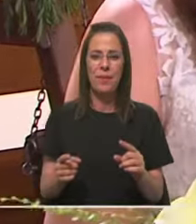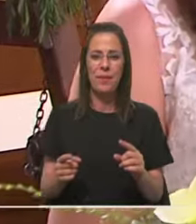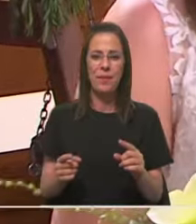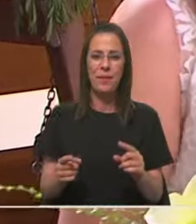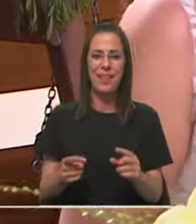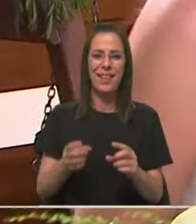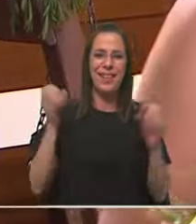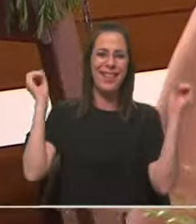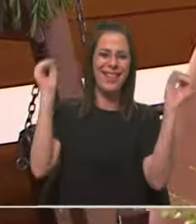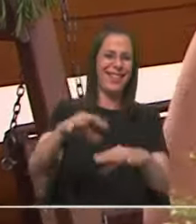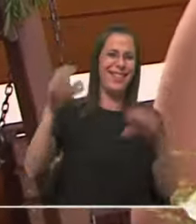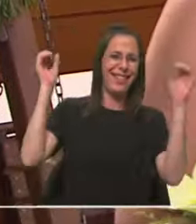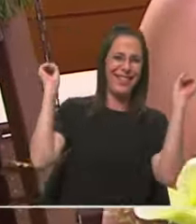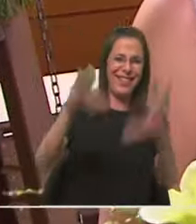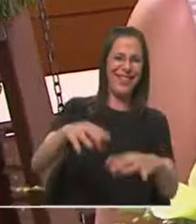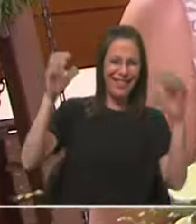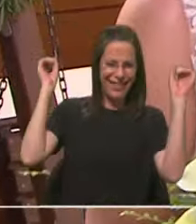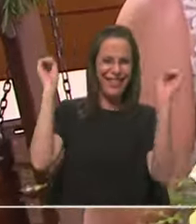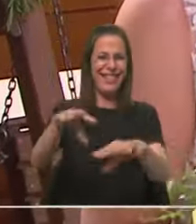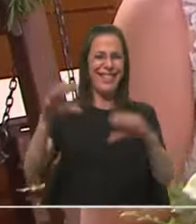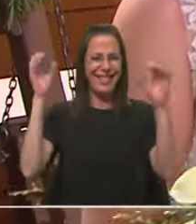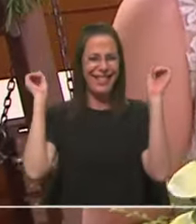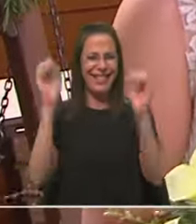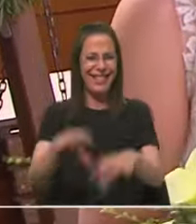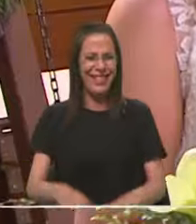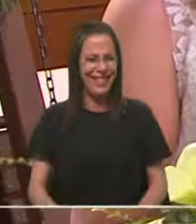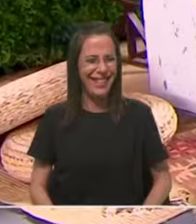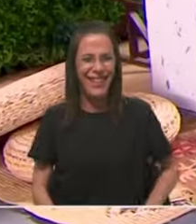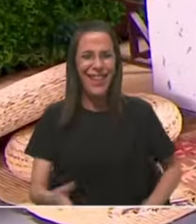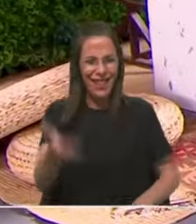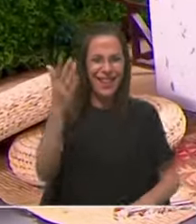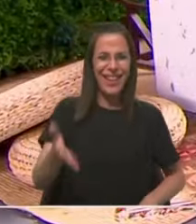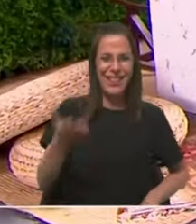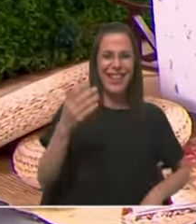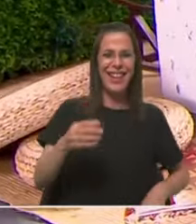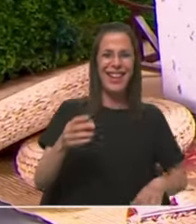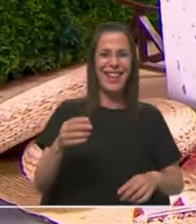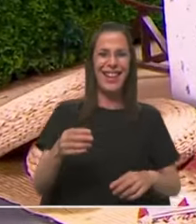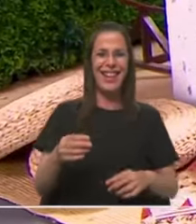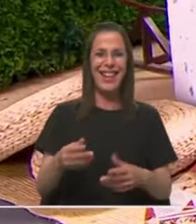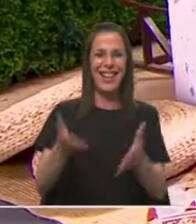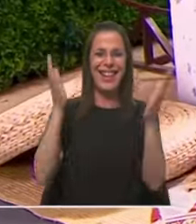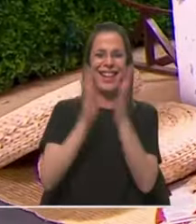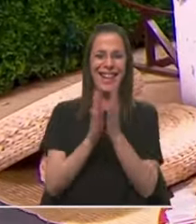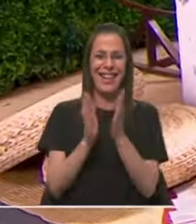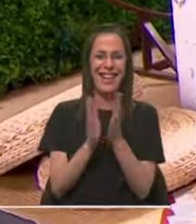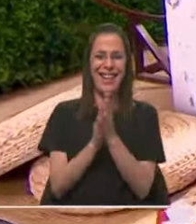Isso! Toma, Ruben, atira!